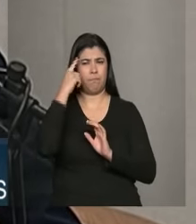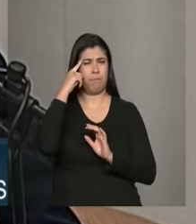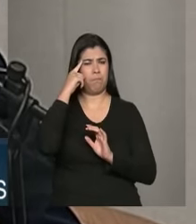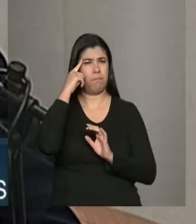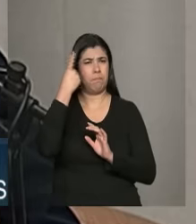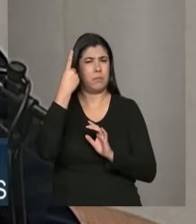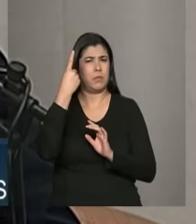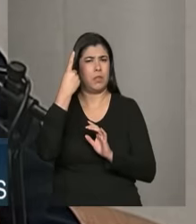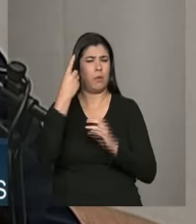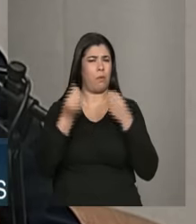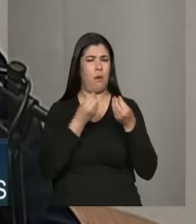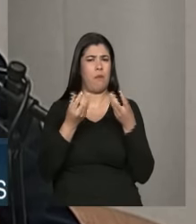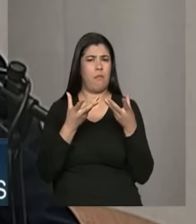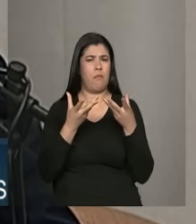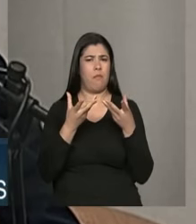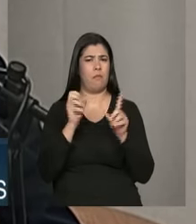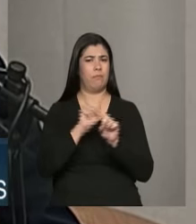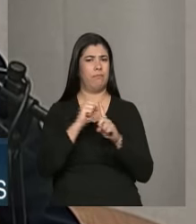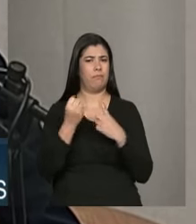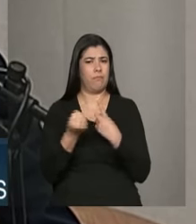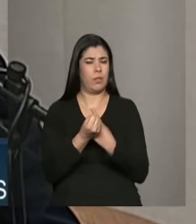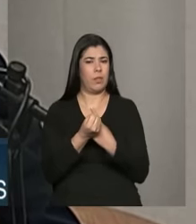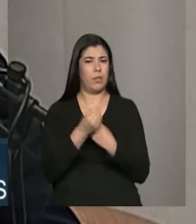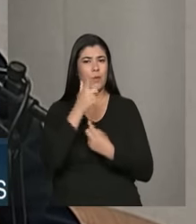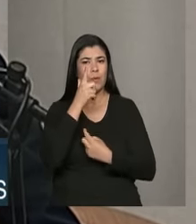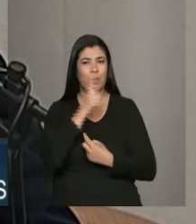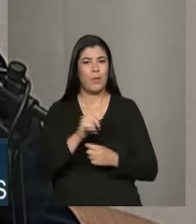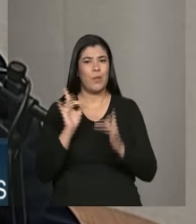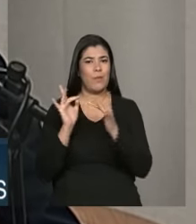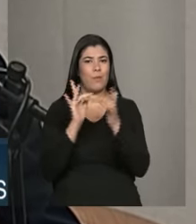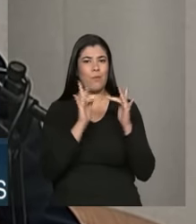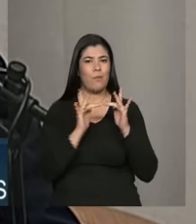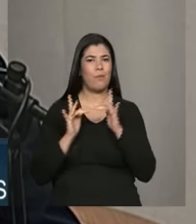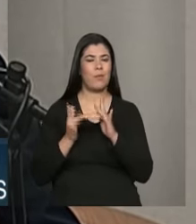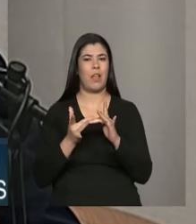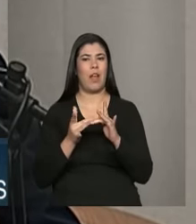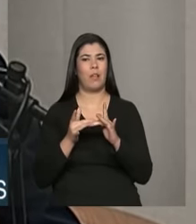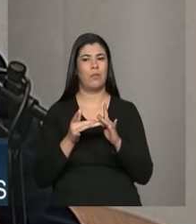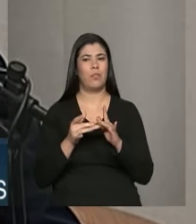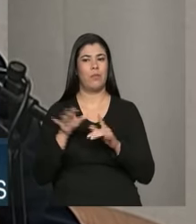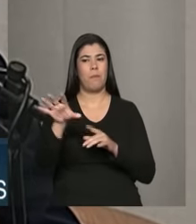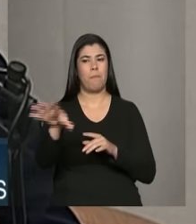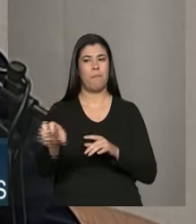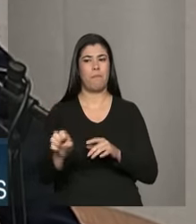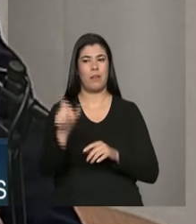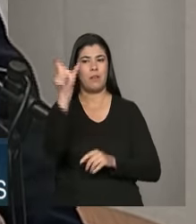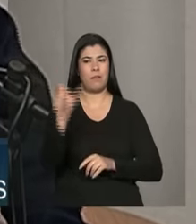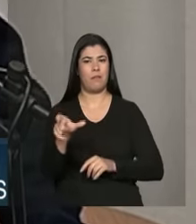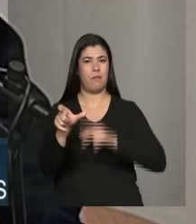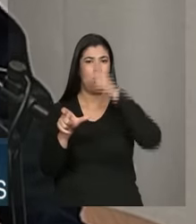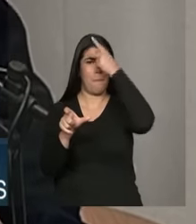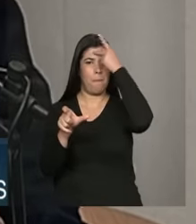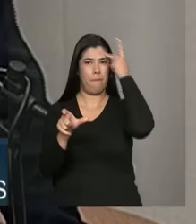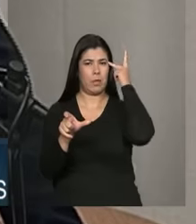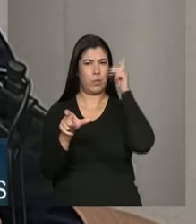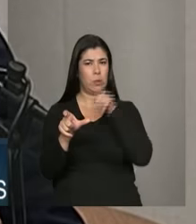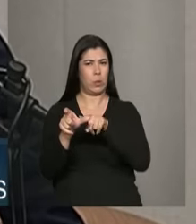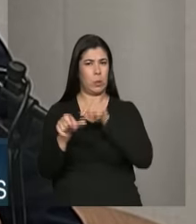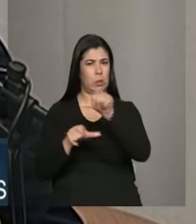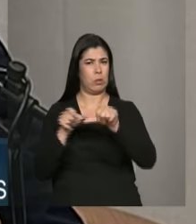sociedade convive né com situações de coisificação das pessoas e de transformação das pessoas em